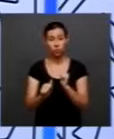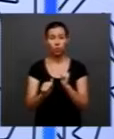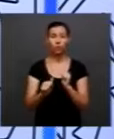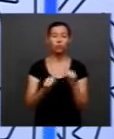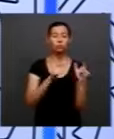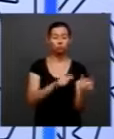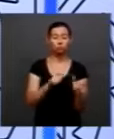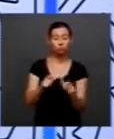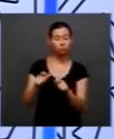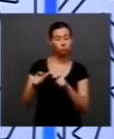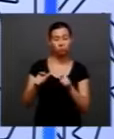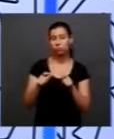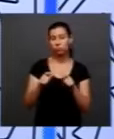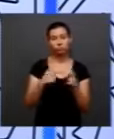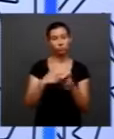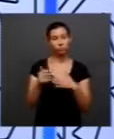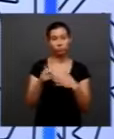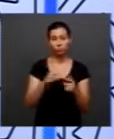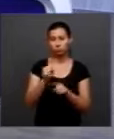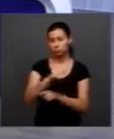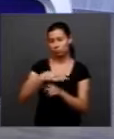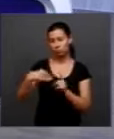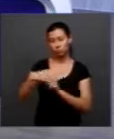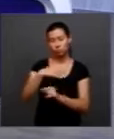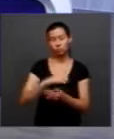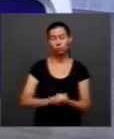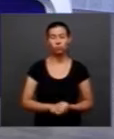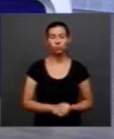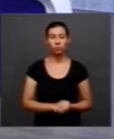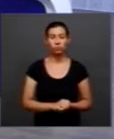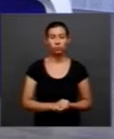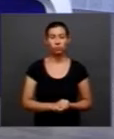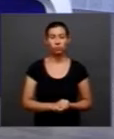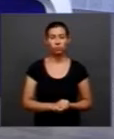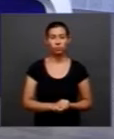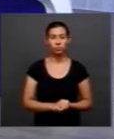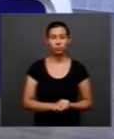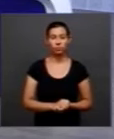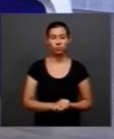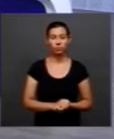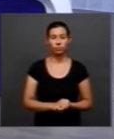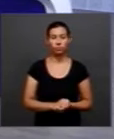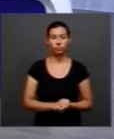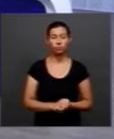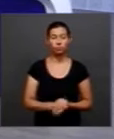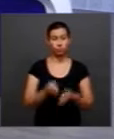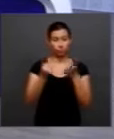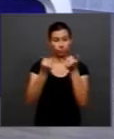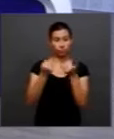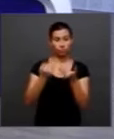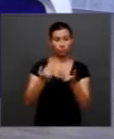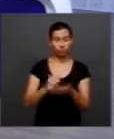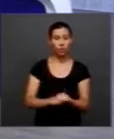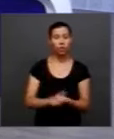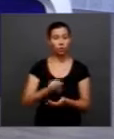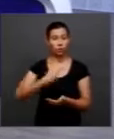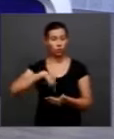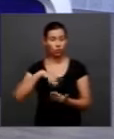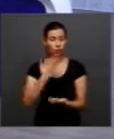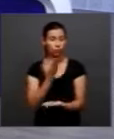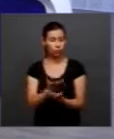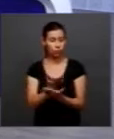práticas sociais também. Nesse sentido, até esclarecer que quando a gente recorre aos estudos